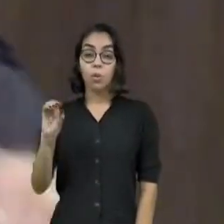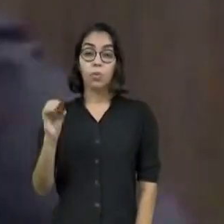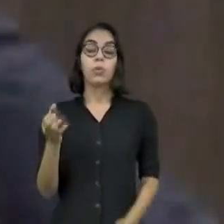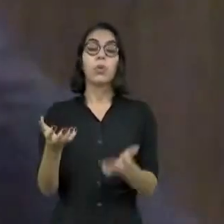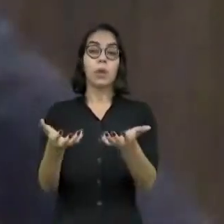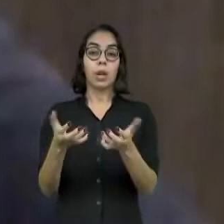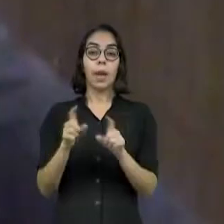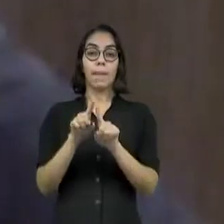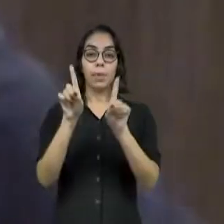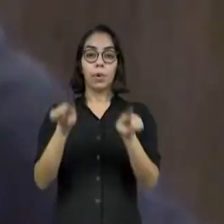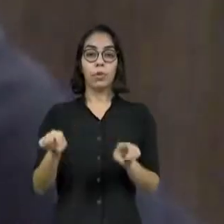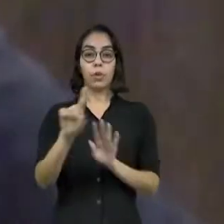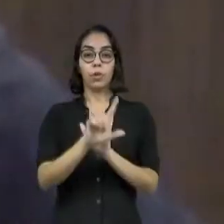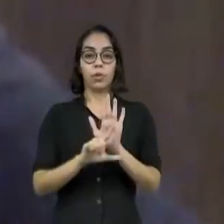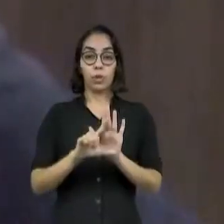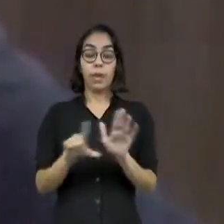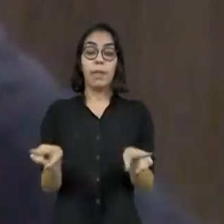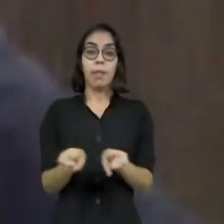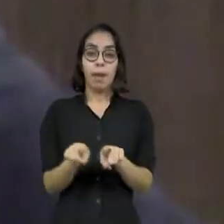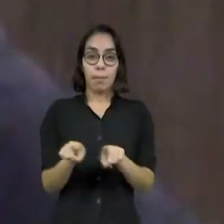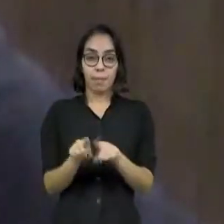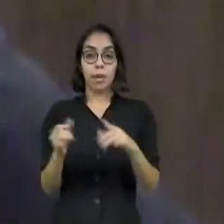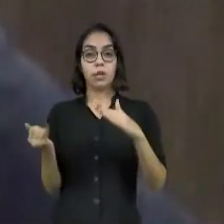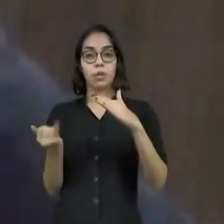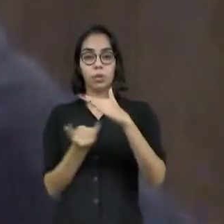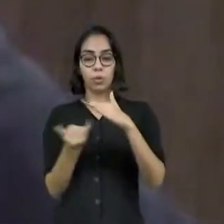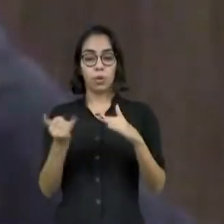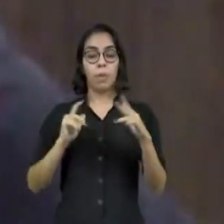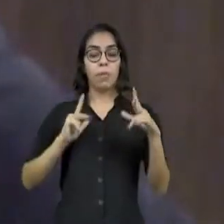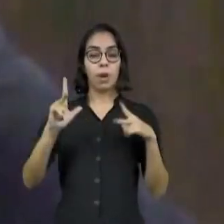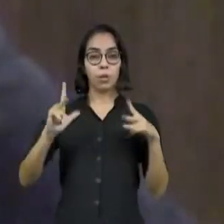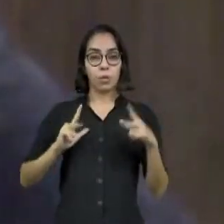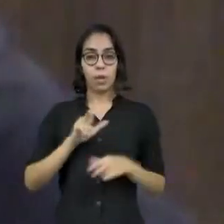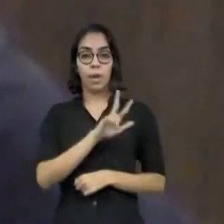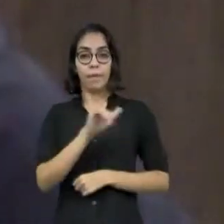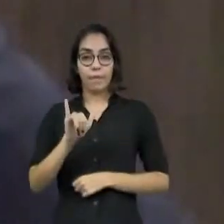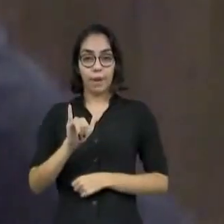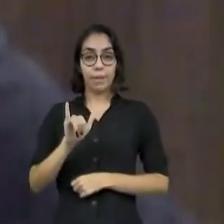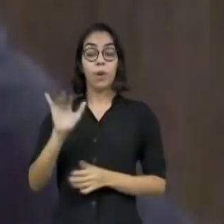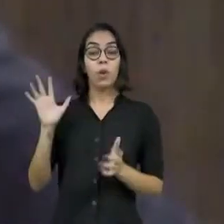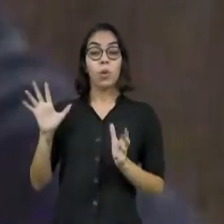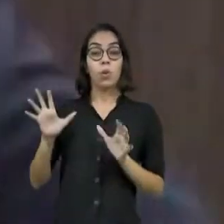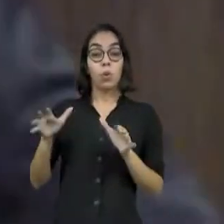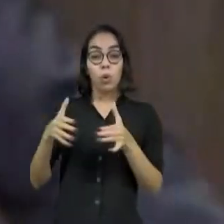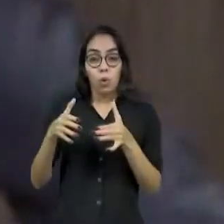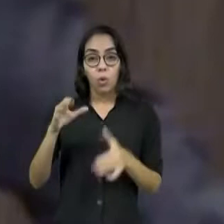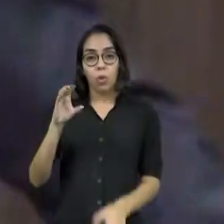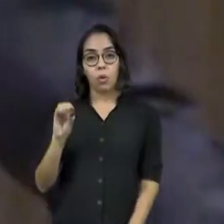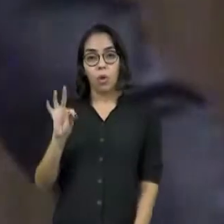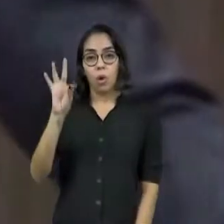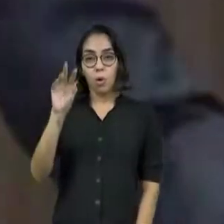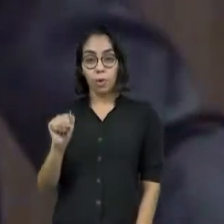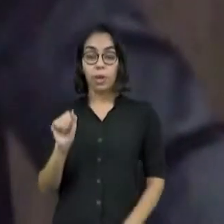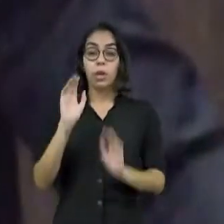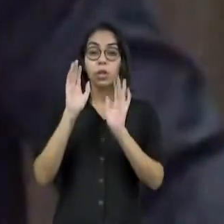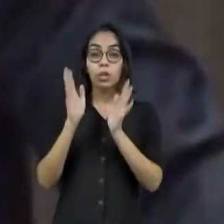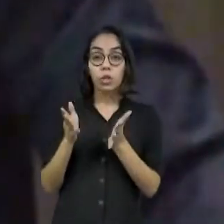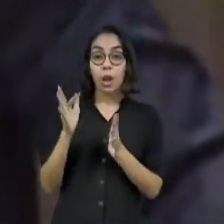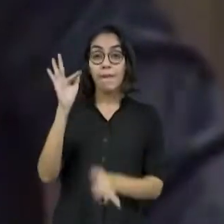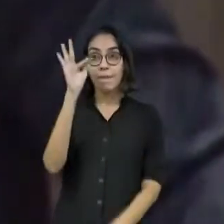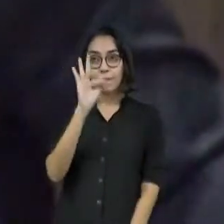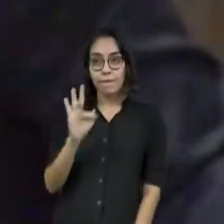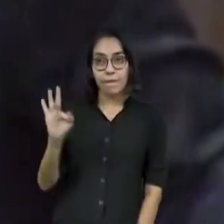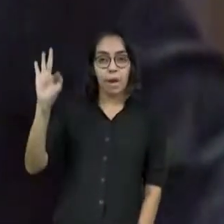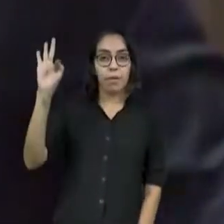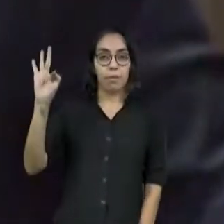instituições privadas do Ceará. Segundo o parlamentar, atualmente, a nível federal, existe uma legislação sólida